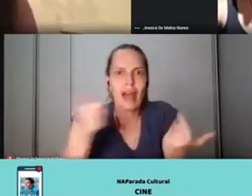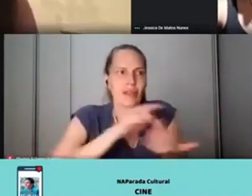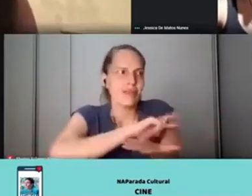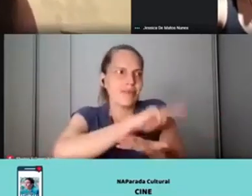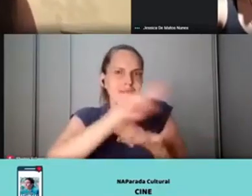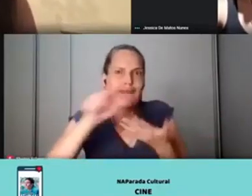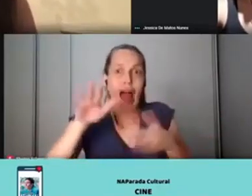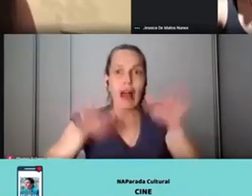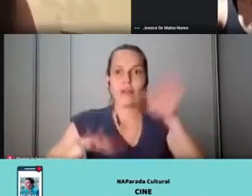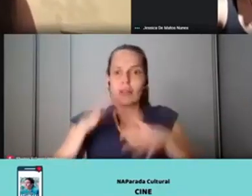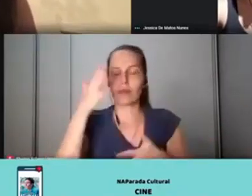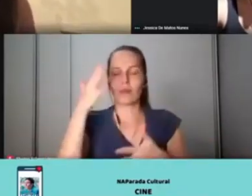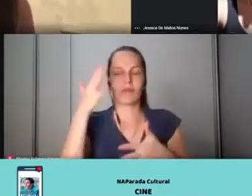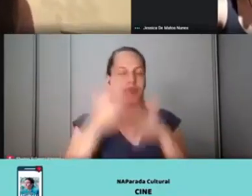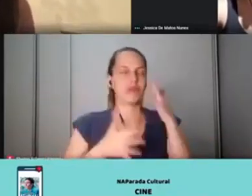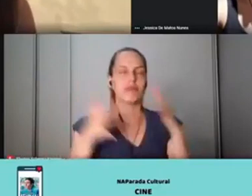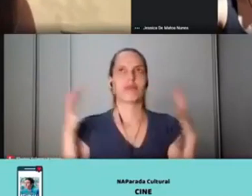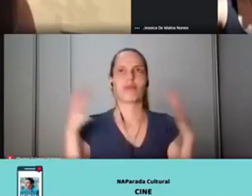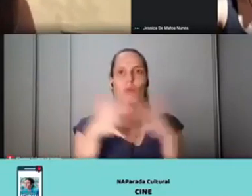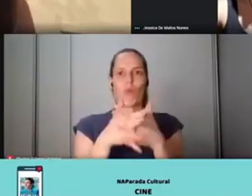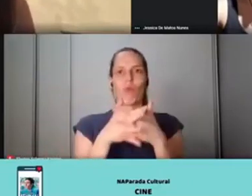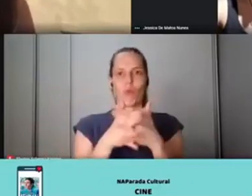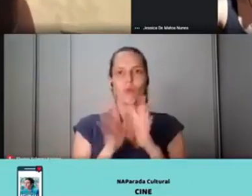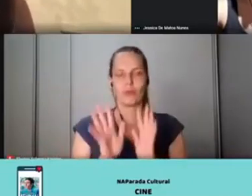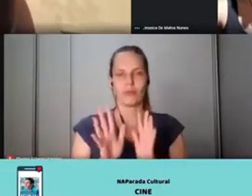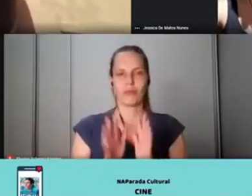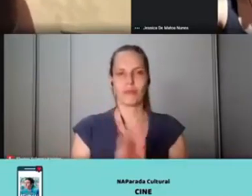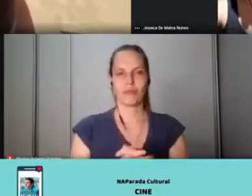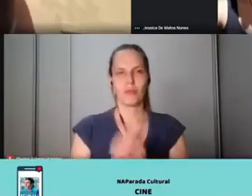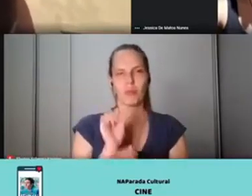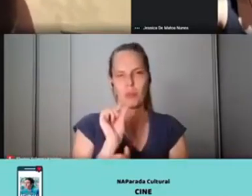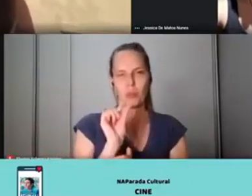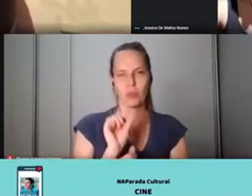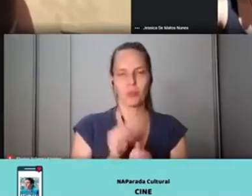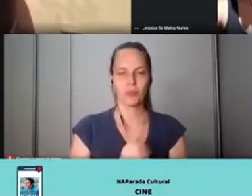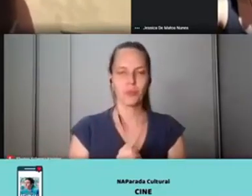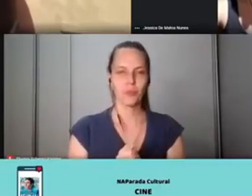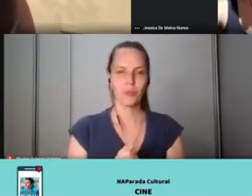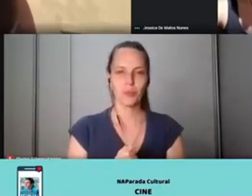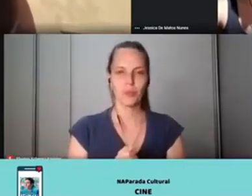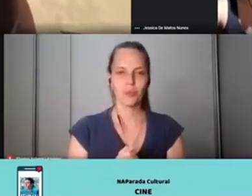confundir Uhum. um pouquinho.